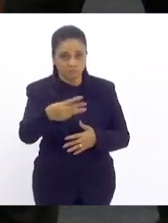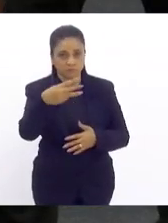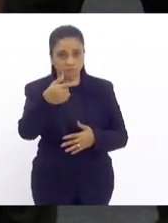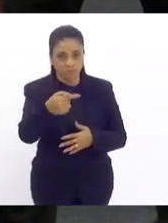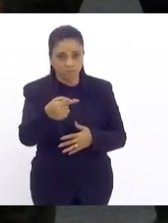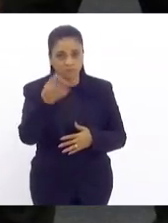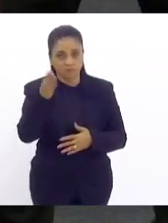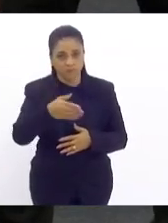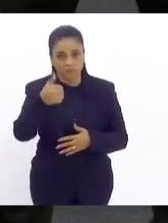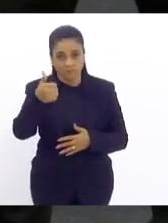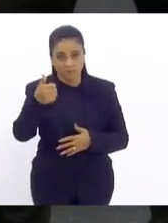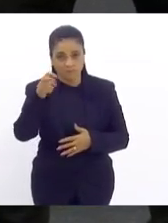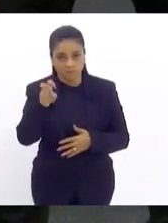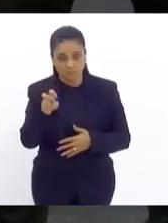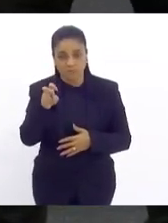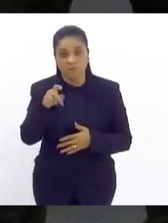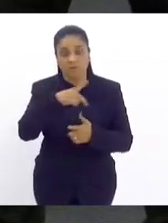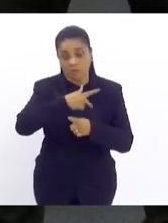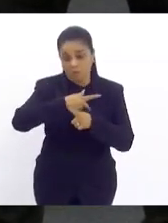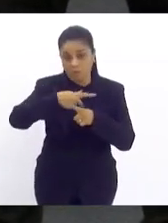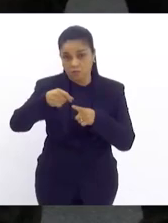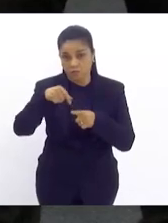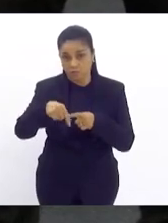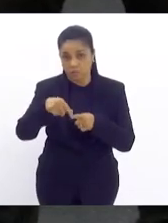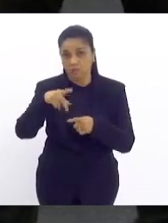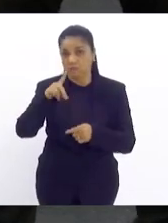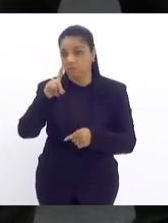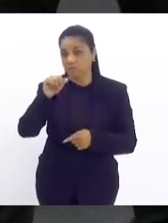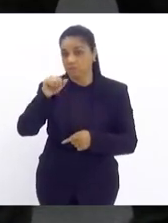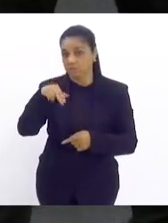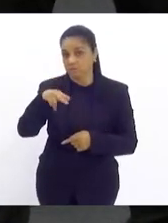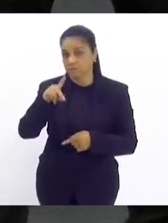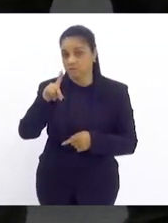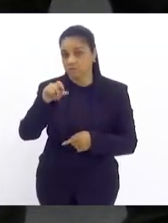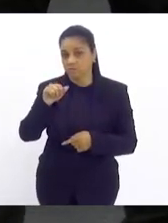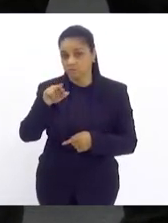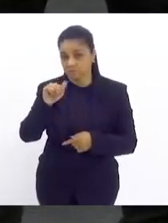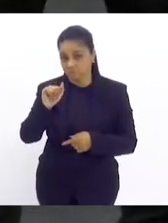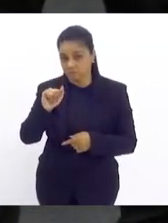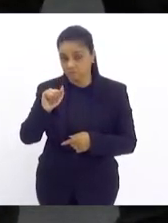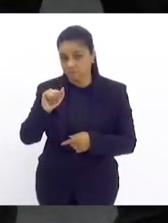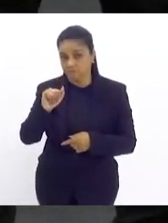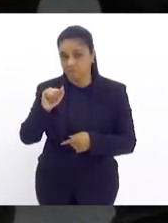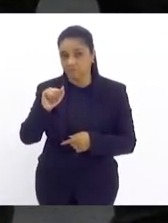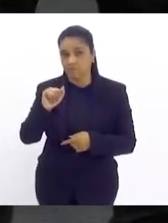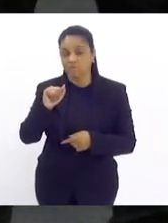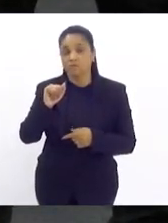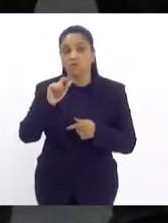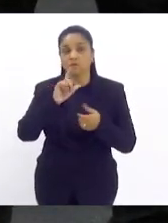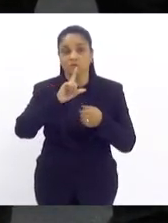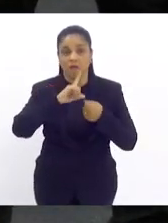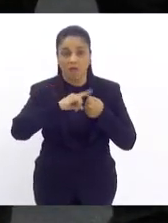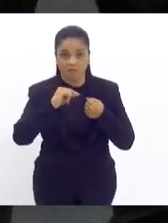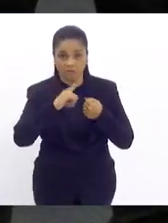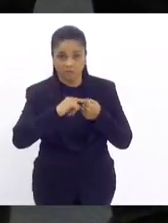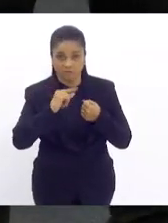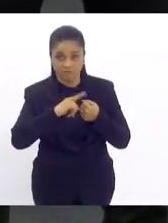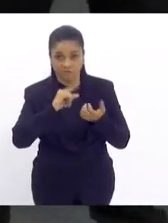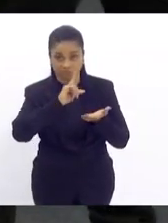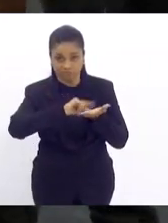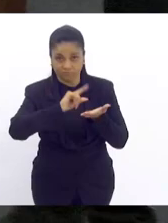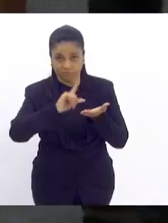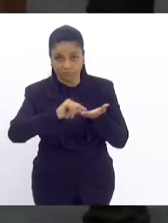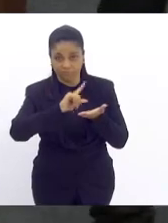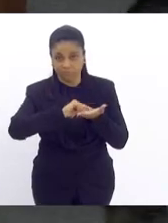que instituiu o prêmio prêmio Dandara e nos seus artigos esta